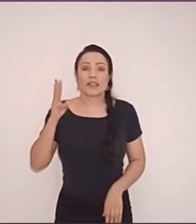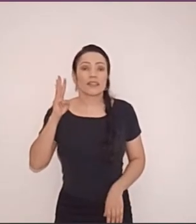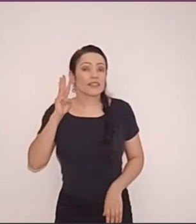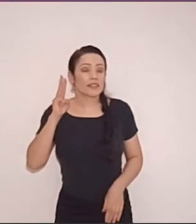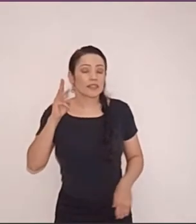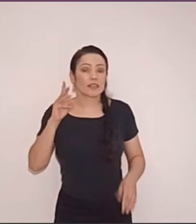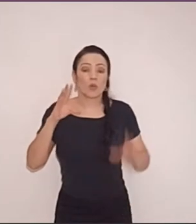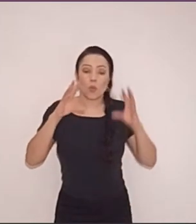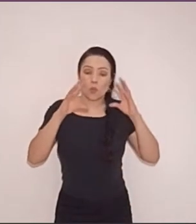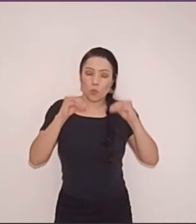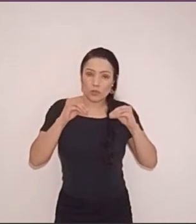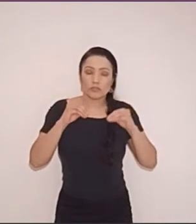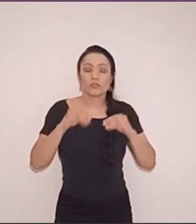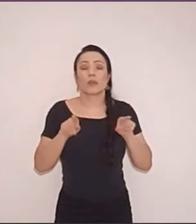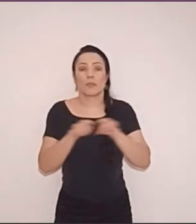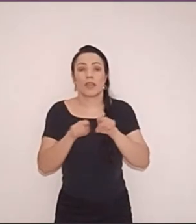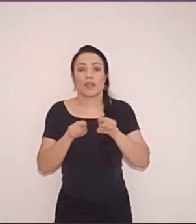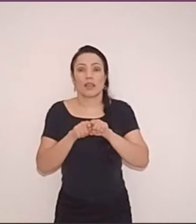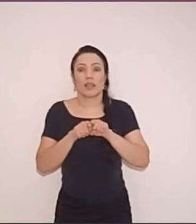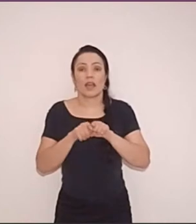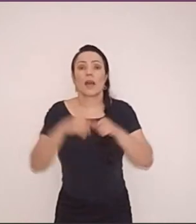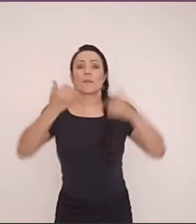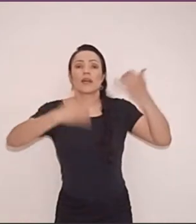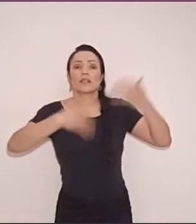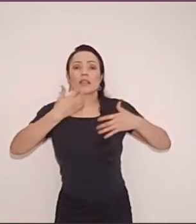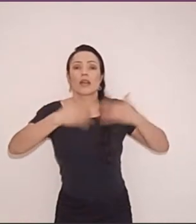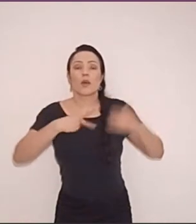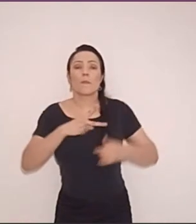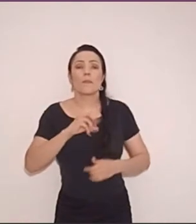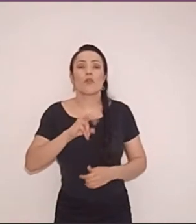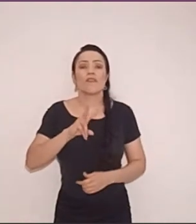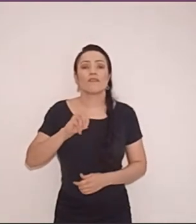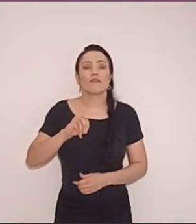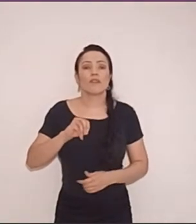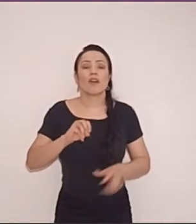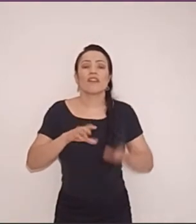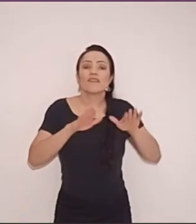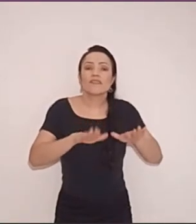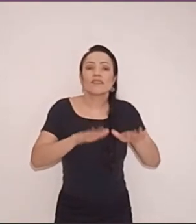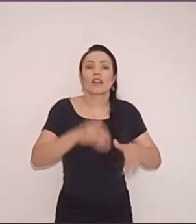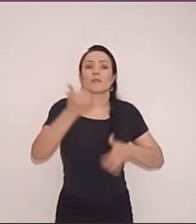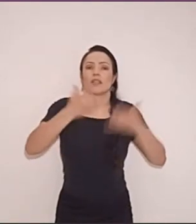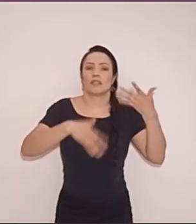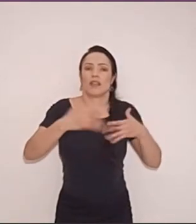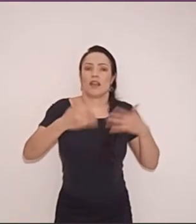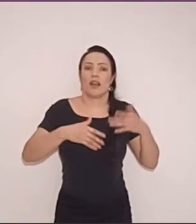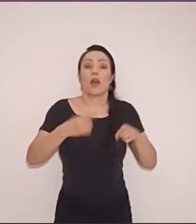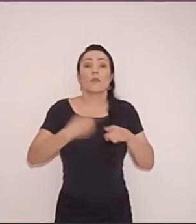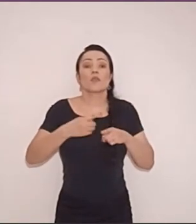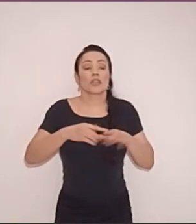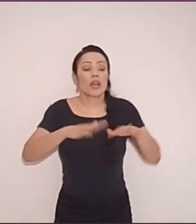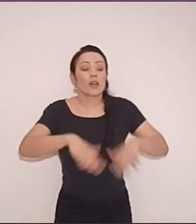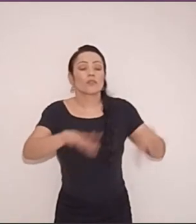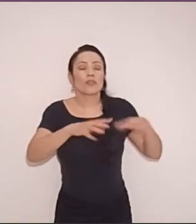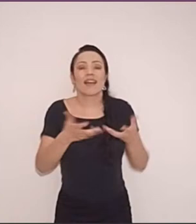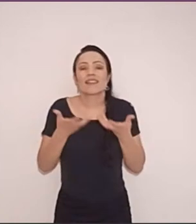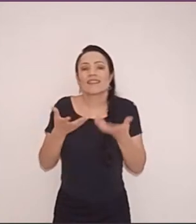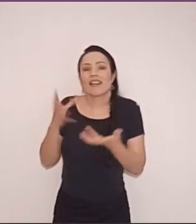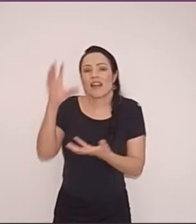história do seu povo que era tinha abrir o comida porque Esses povos que se interessam pelas histórias dos outros